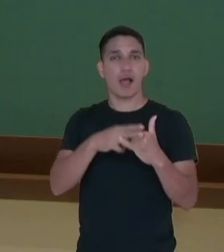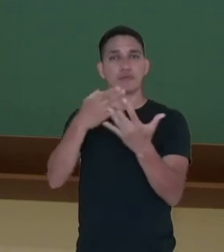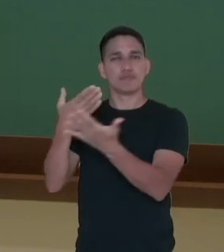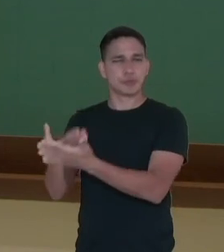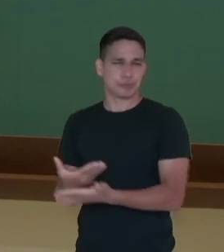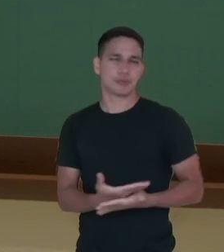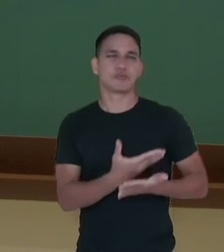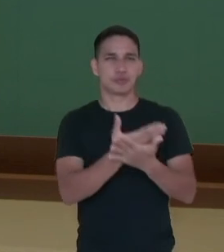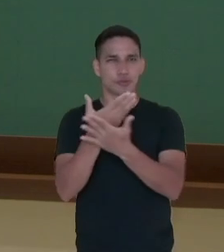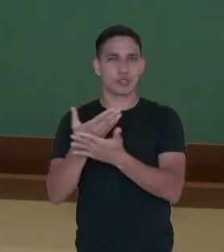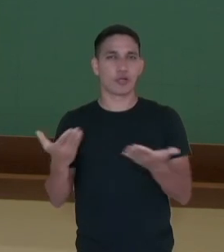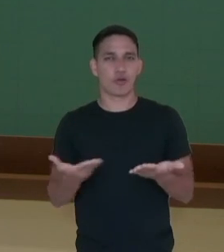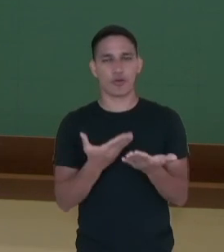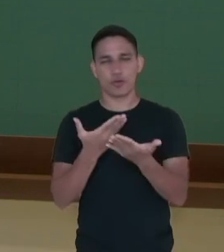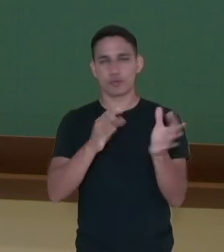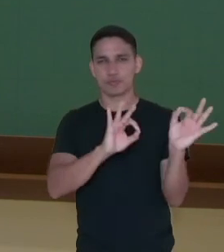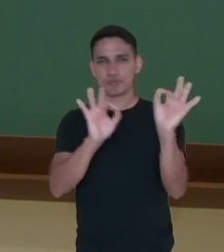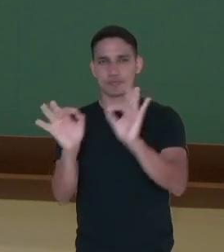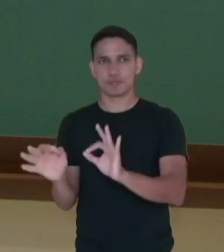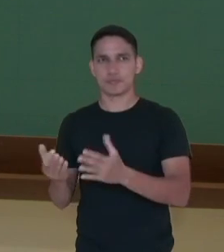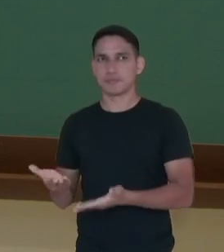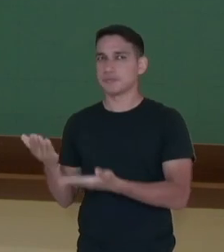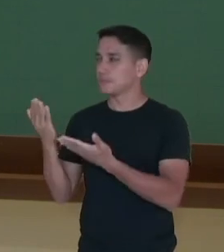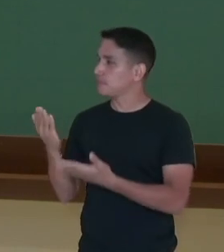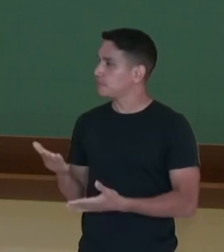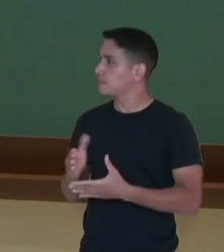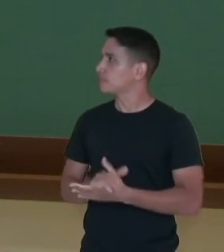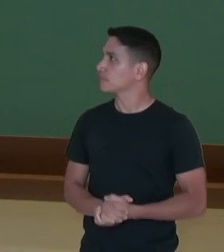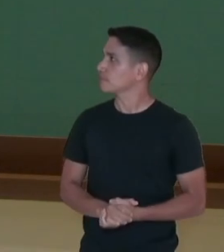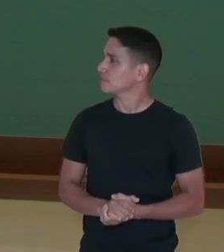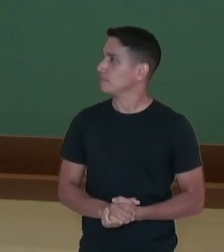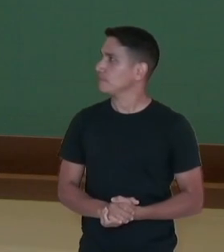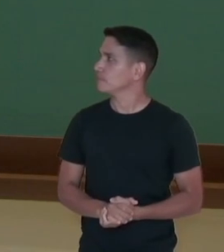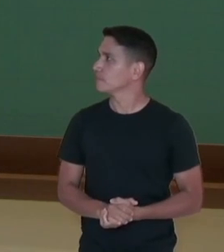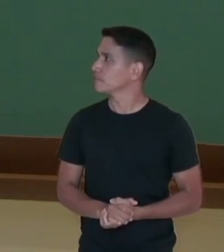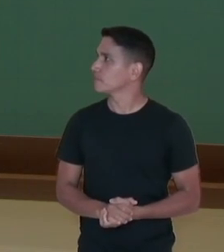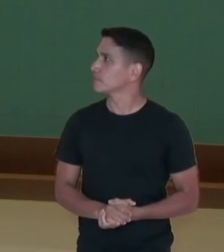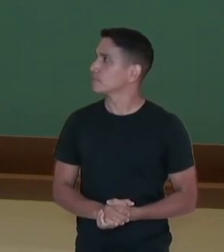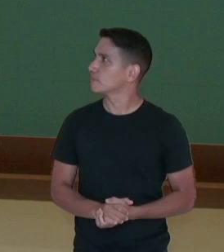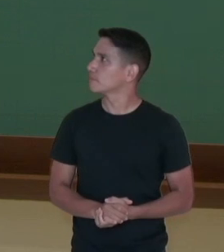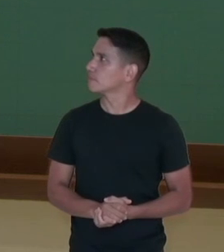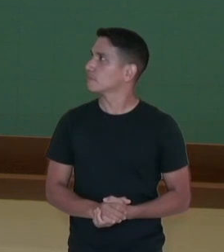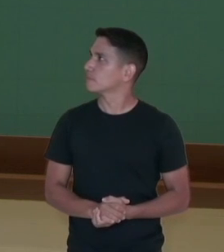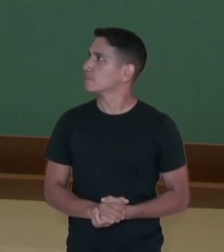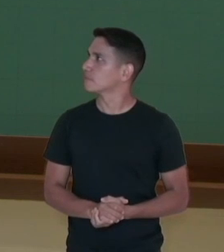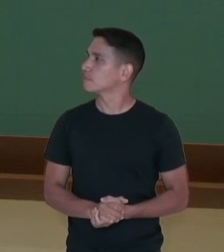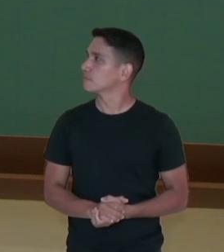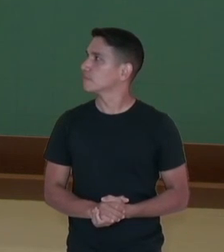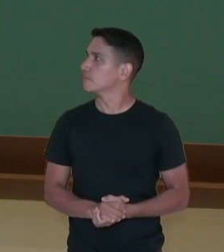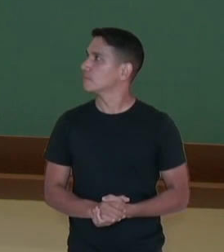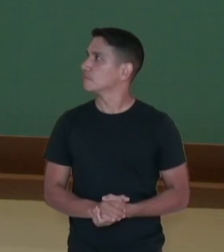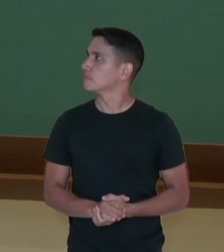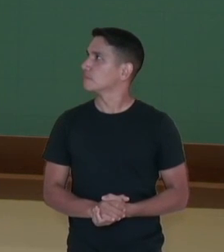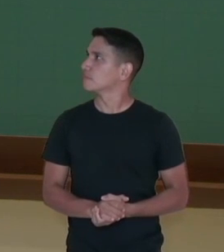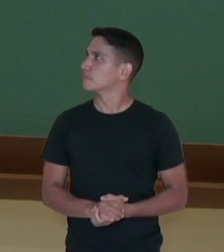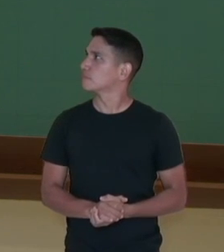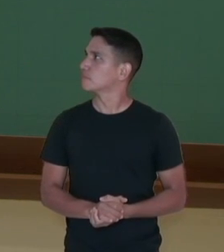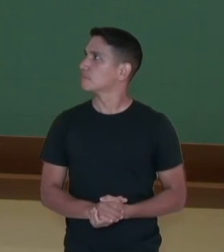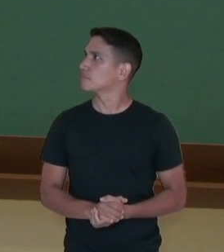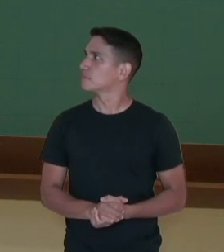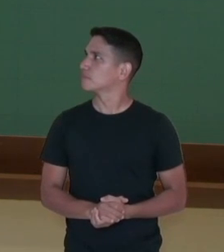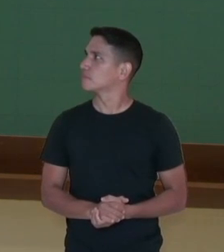que estudamos, né, na aula de hoje. Ó. Para uma vida mais sana, necessitamos dormir bem, realizar exercícios